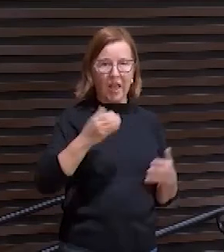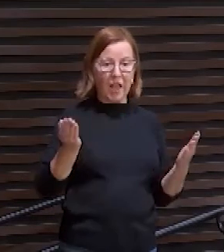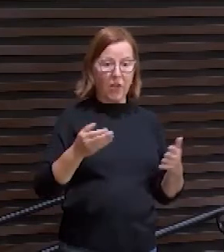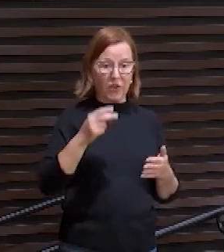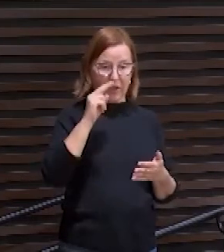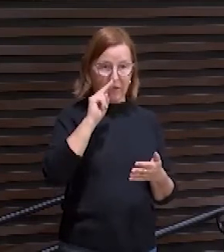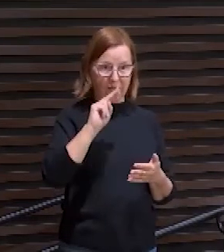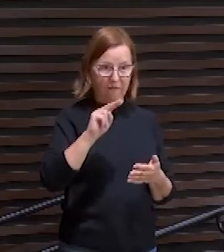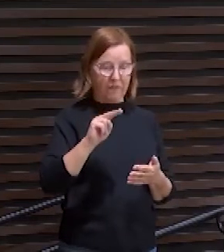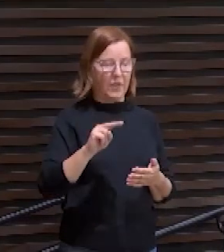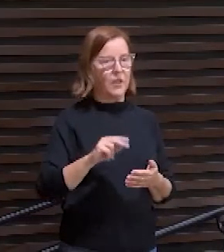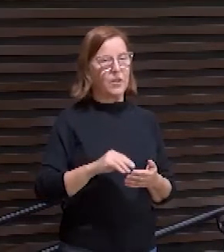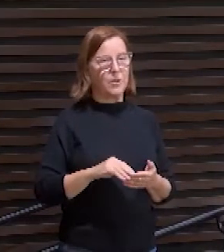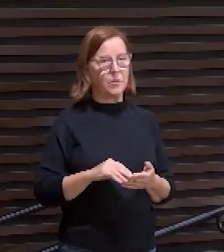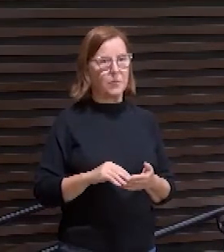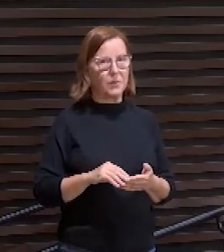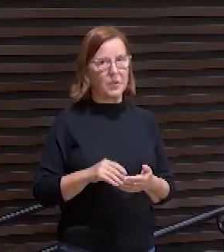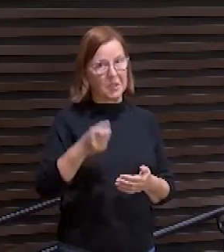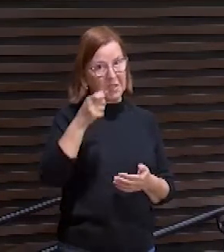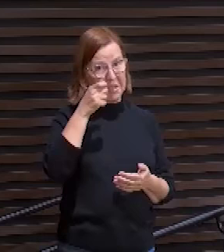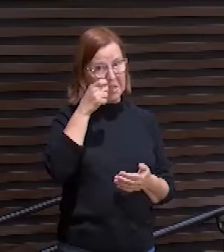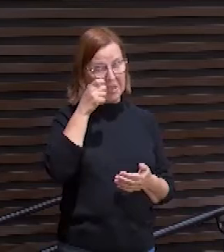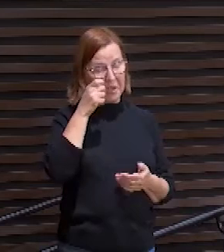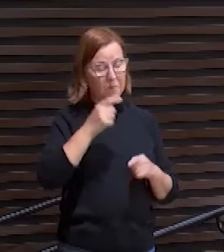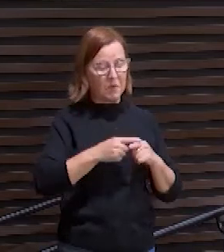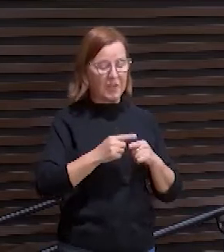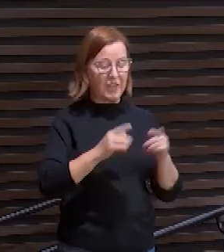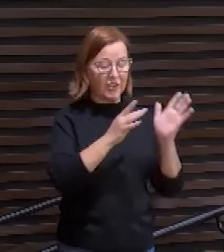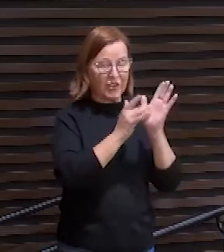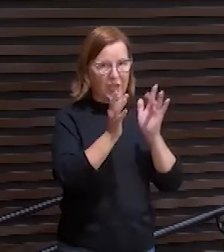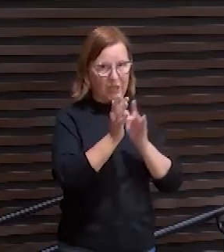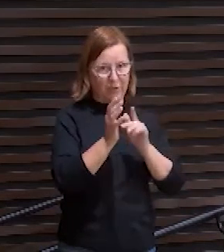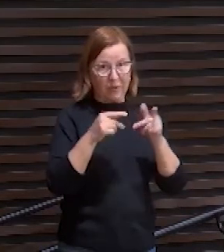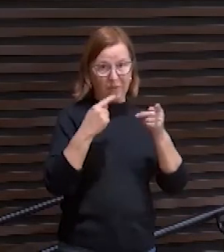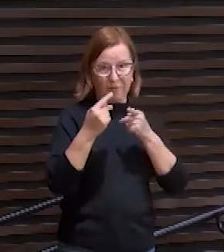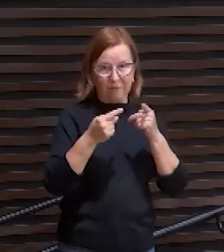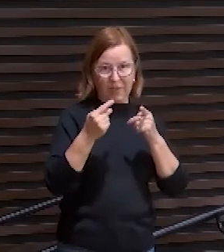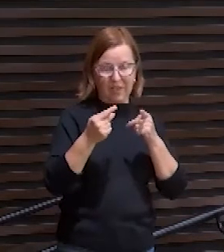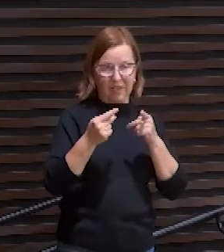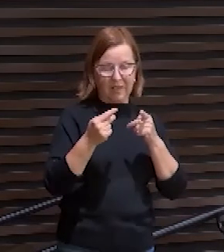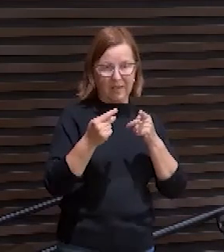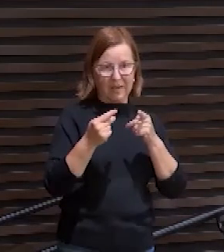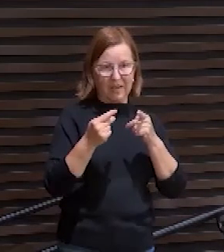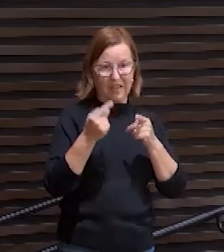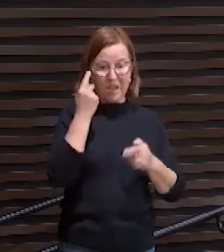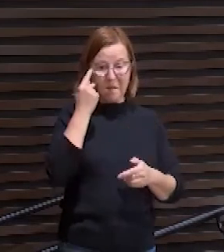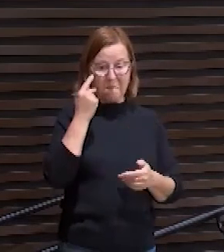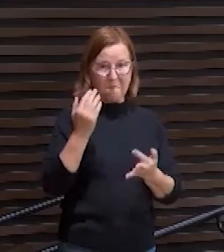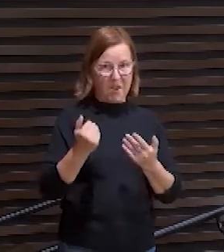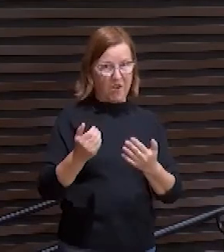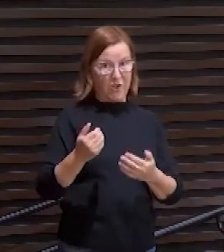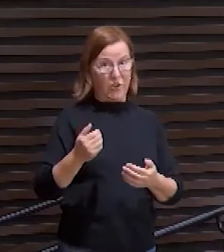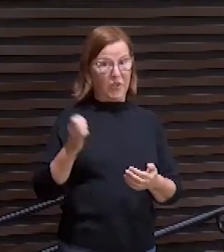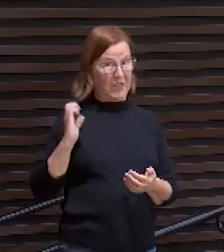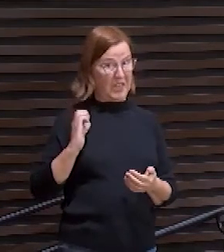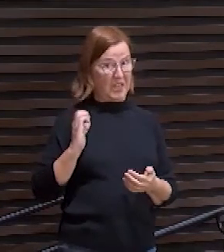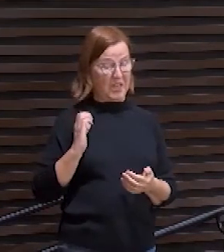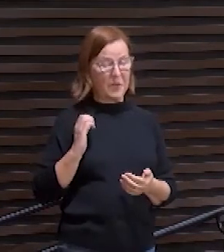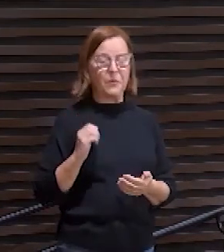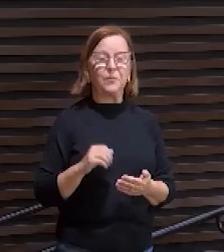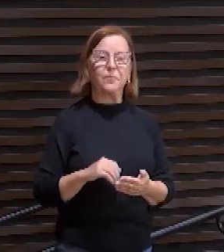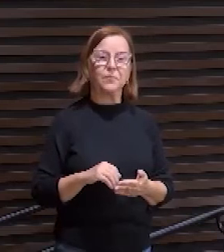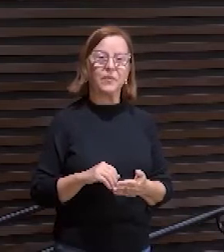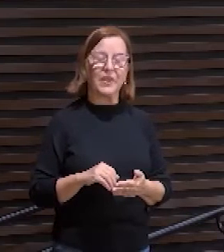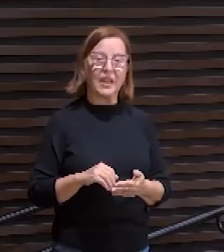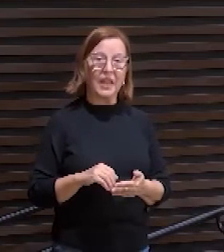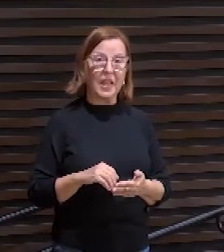vez. Jesus faz uma afirmação ao jovem rico, no sentido de que